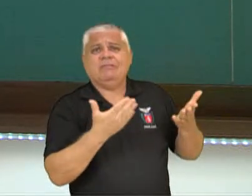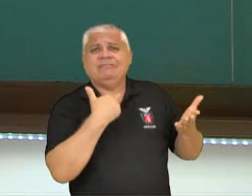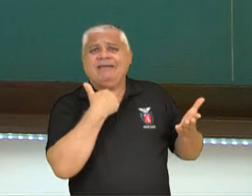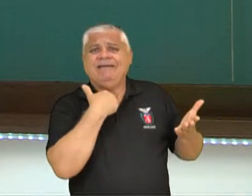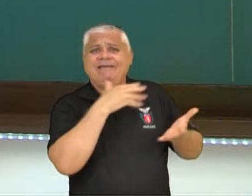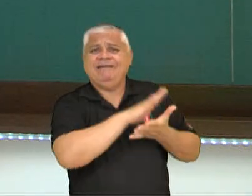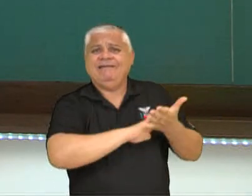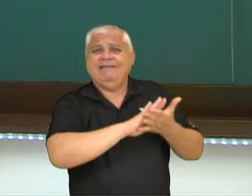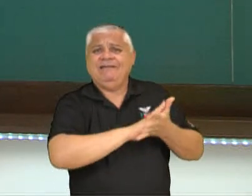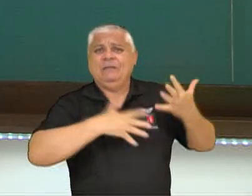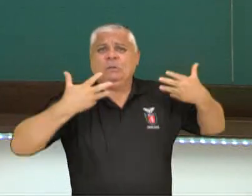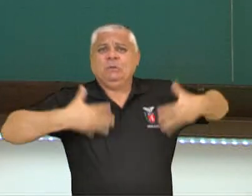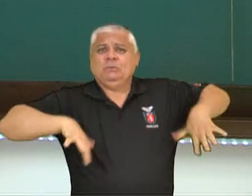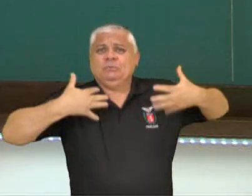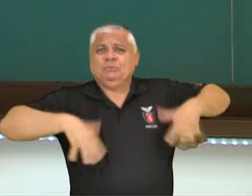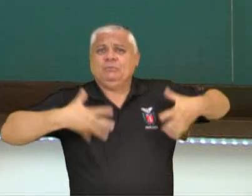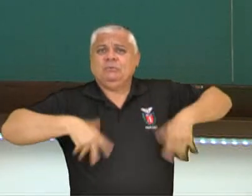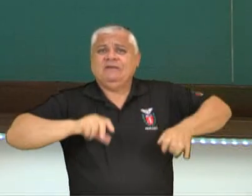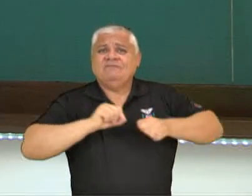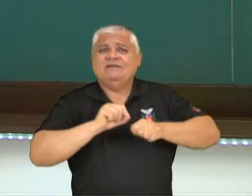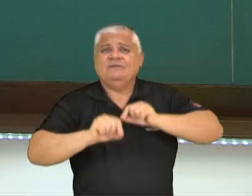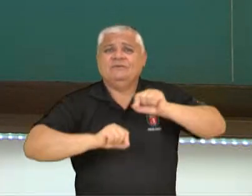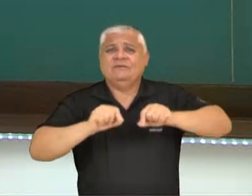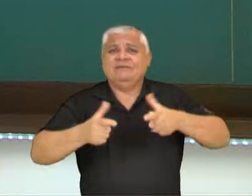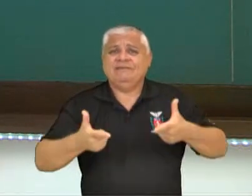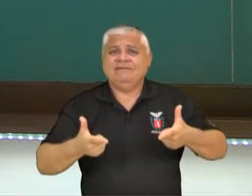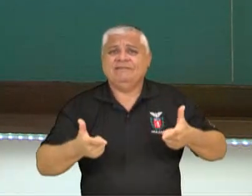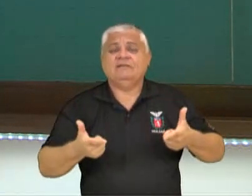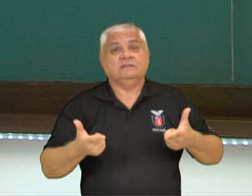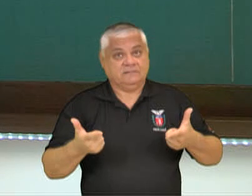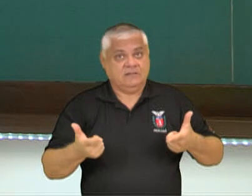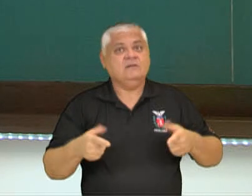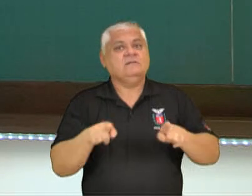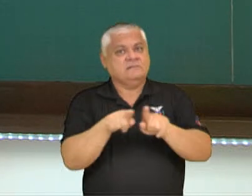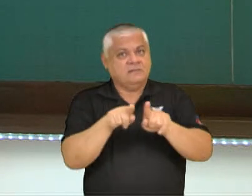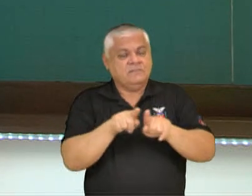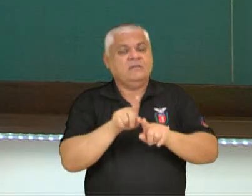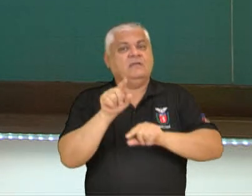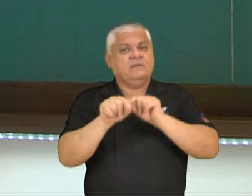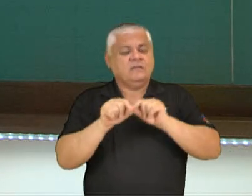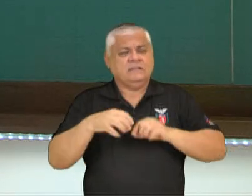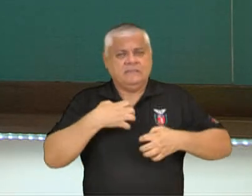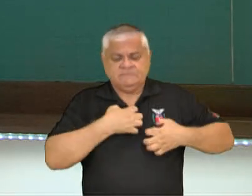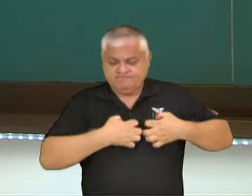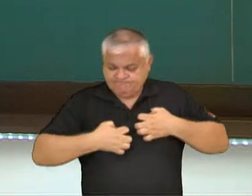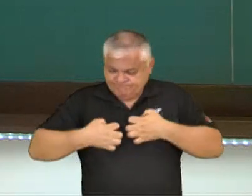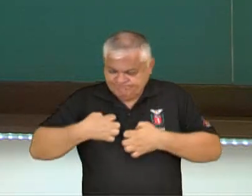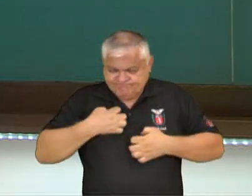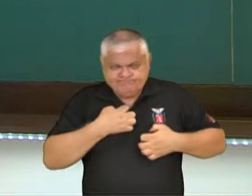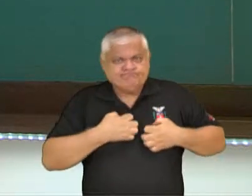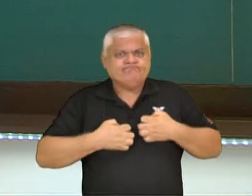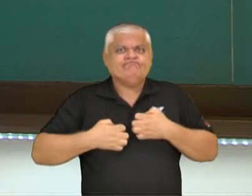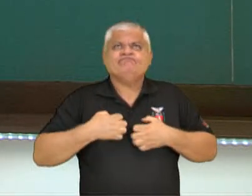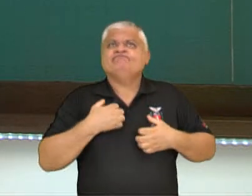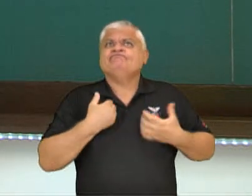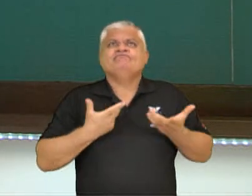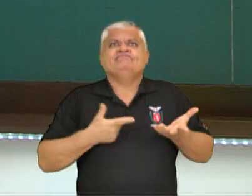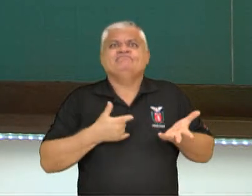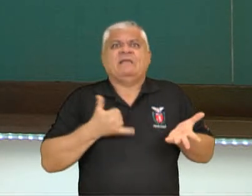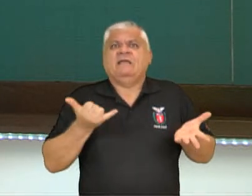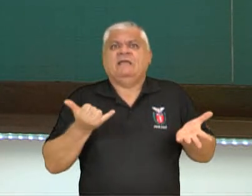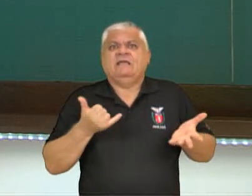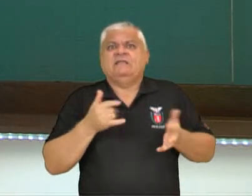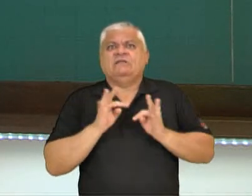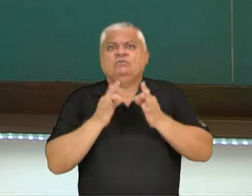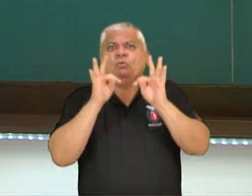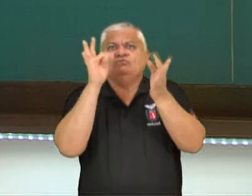aquele desespero por não saber o que fazer na sequência. Né? E também uma certa angústia por ficar sem utilizar aí os